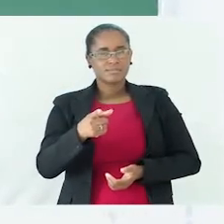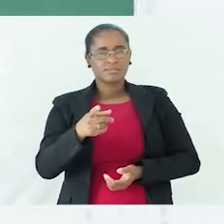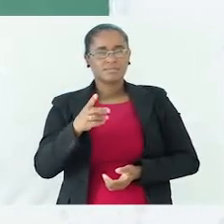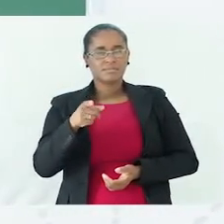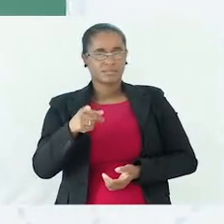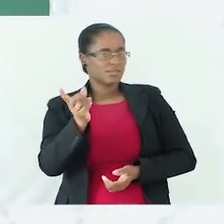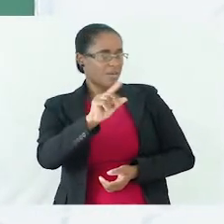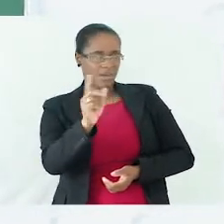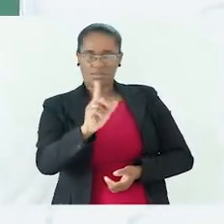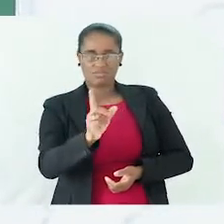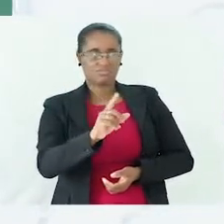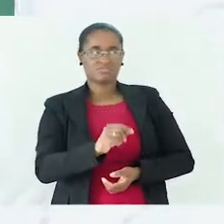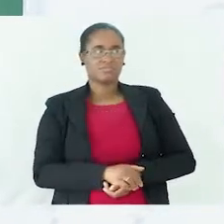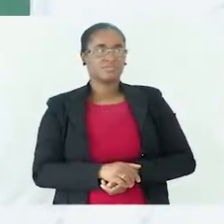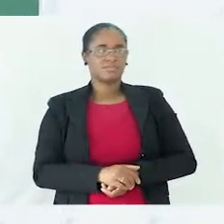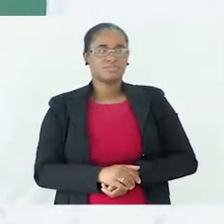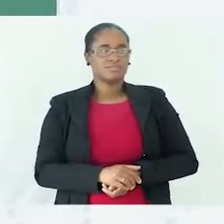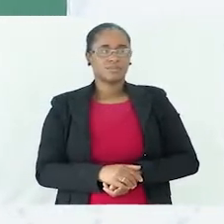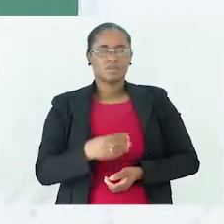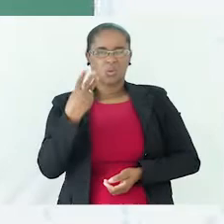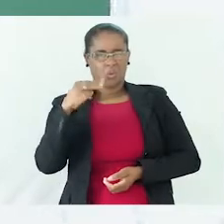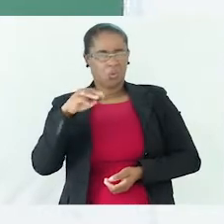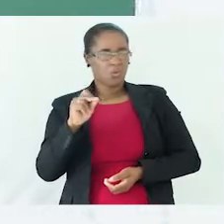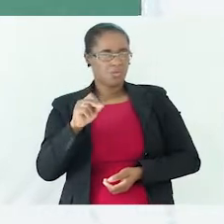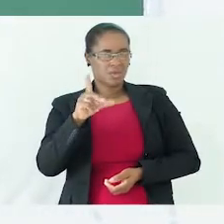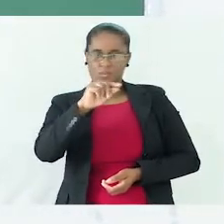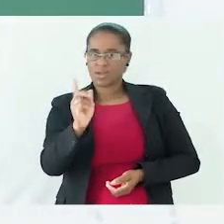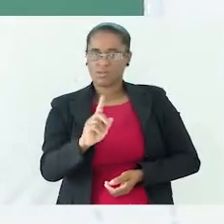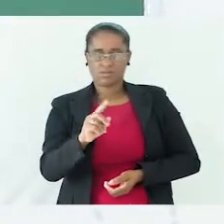Umas? Não. Então vamos recuar para ver se apanhamos com o verbo.